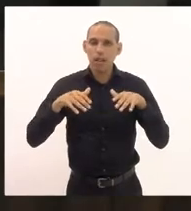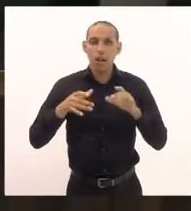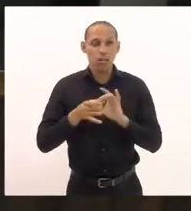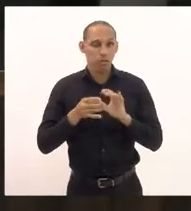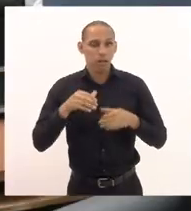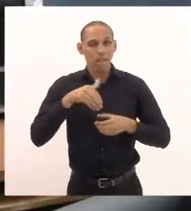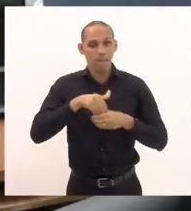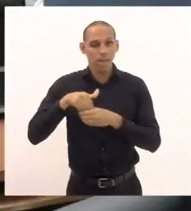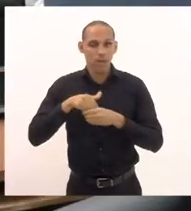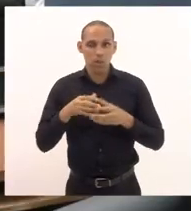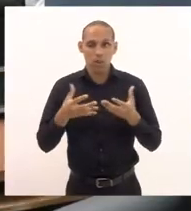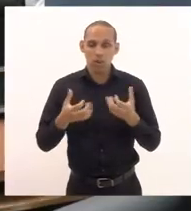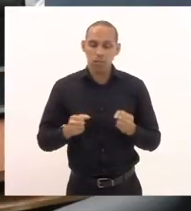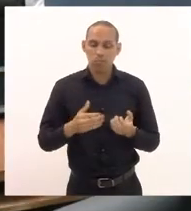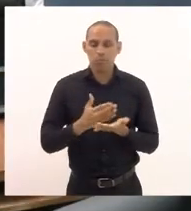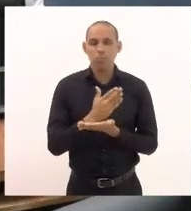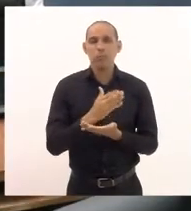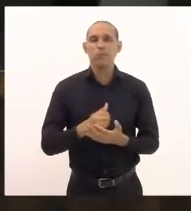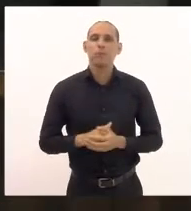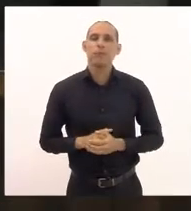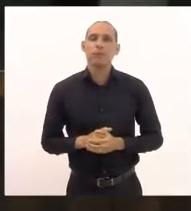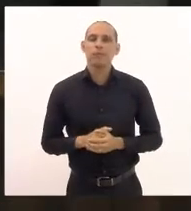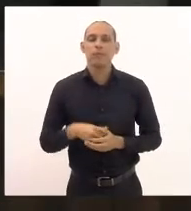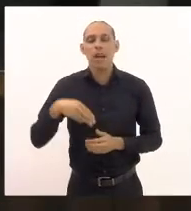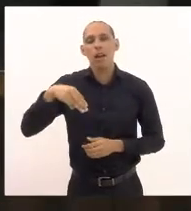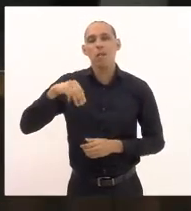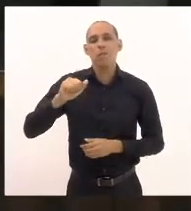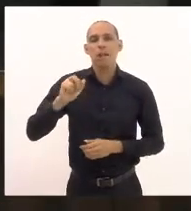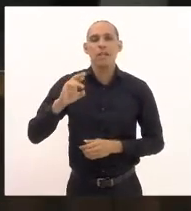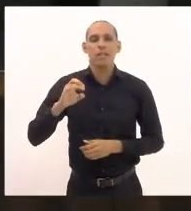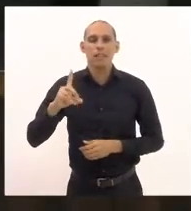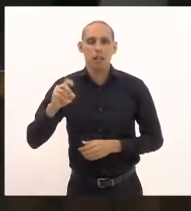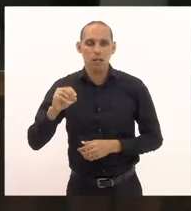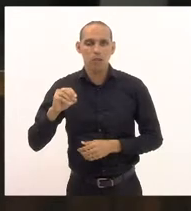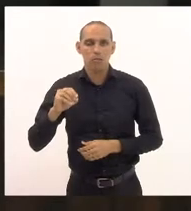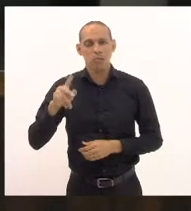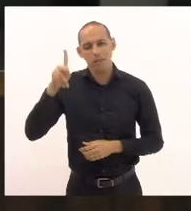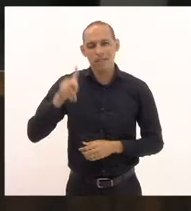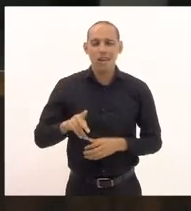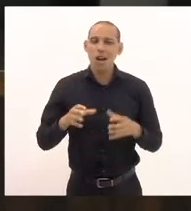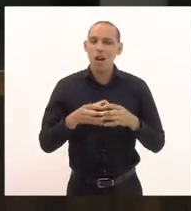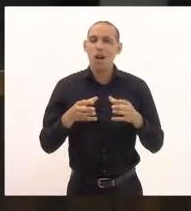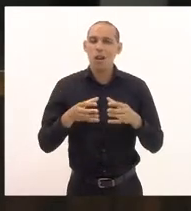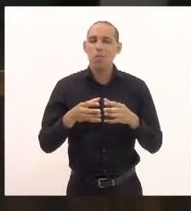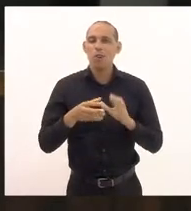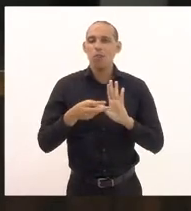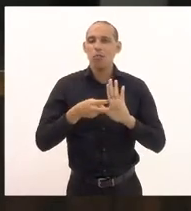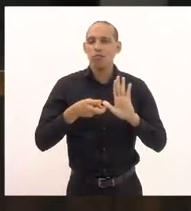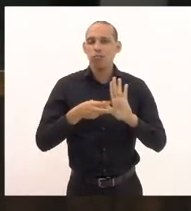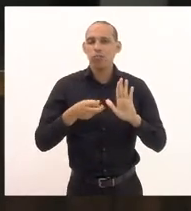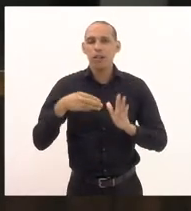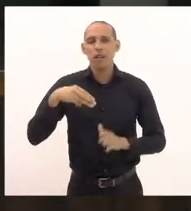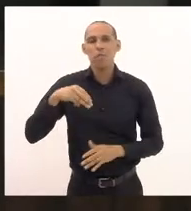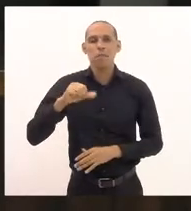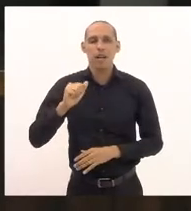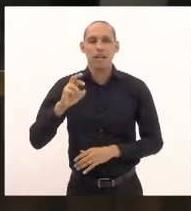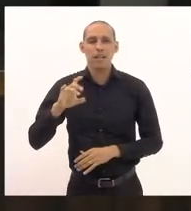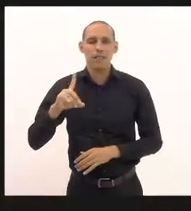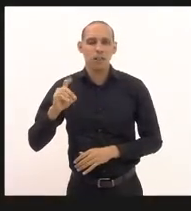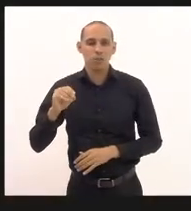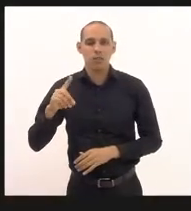nesse como estão aprovados. Então, Marcelo, convoco o presidente da Comissão de Emendas Constitucionais e Vetos, deputado Marcelo Dino, para emitir